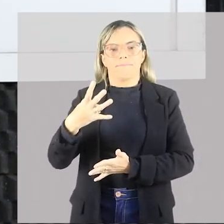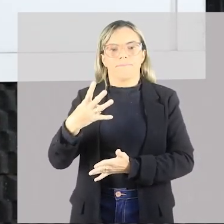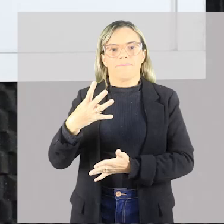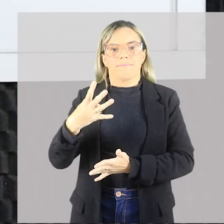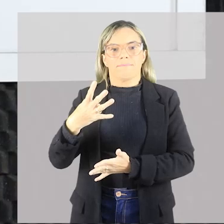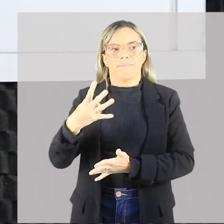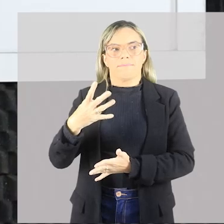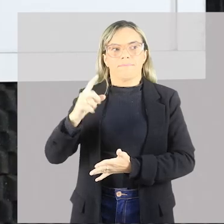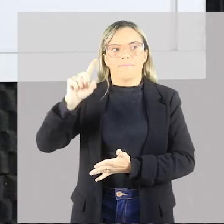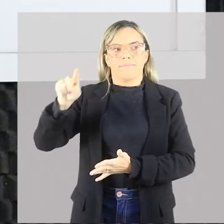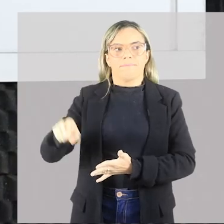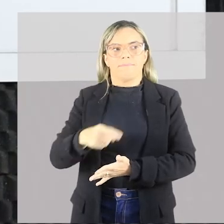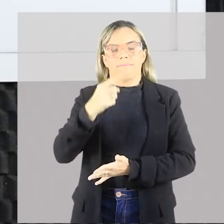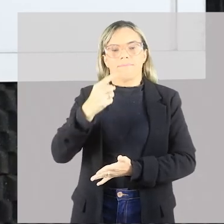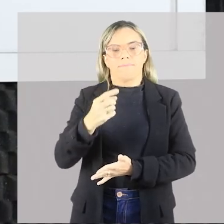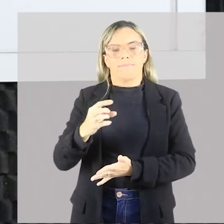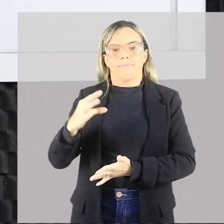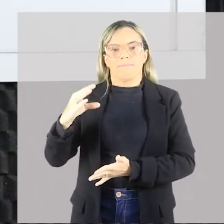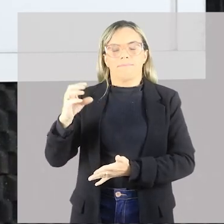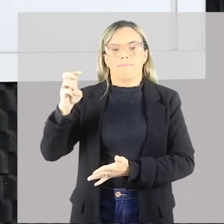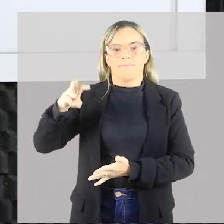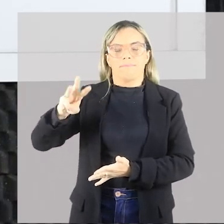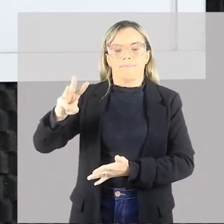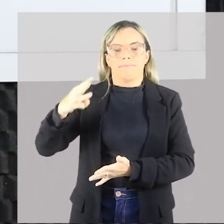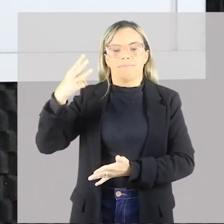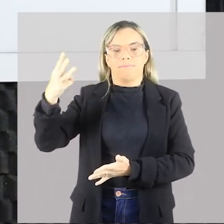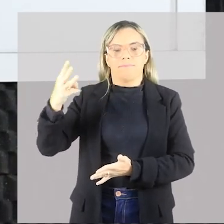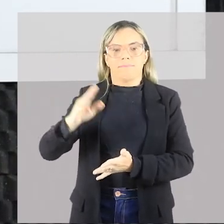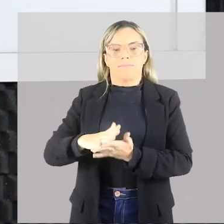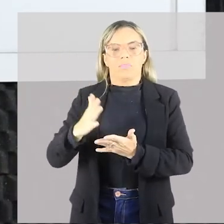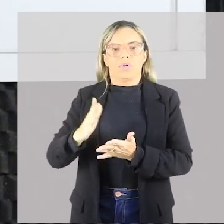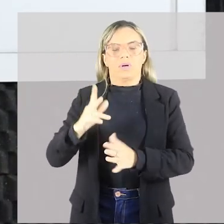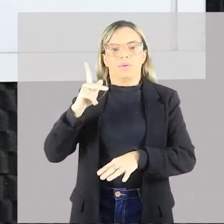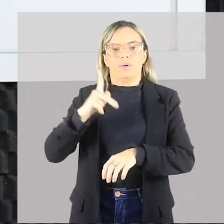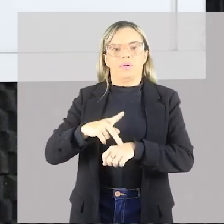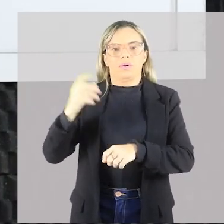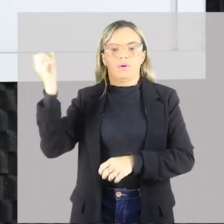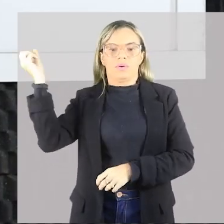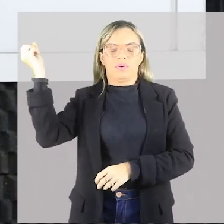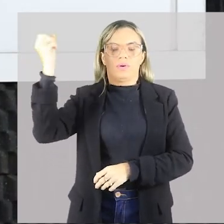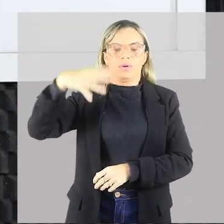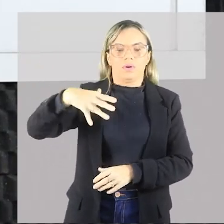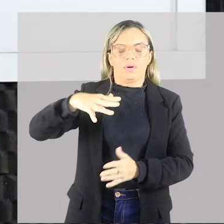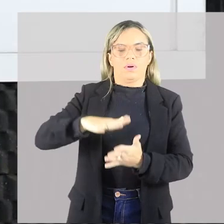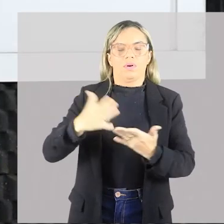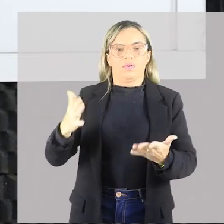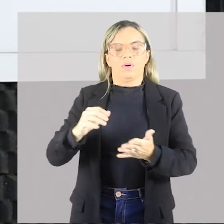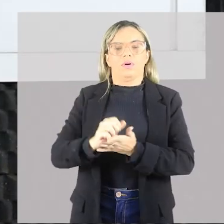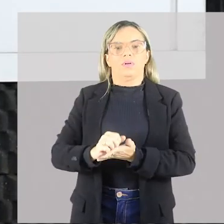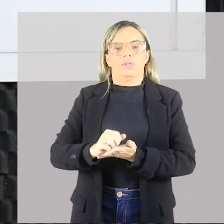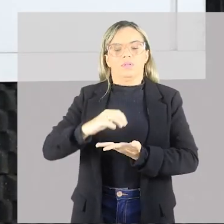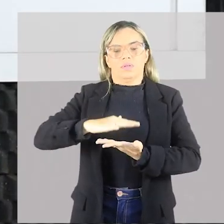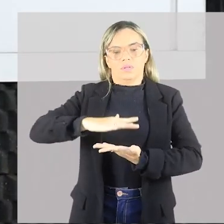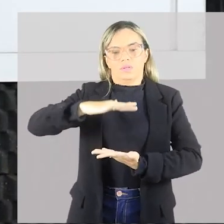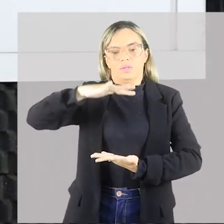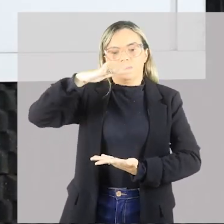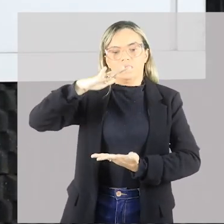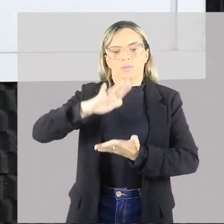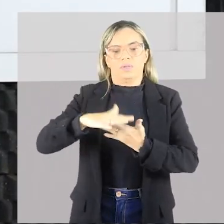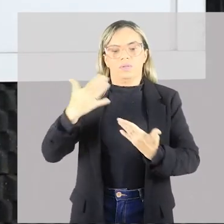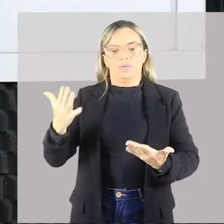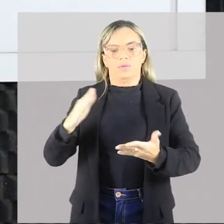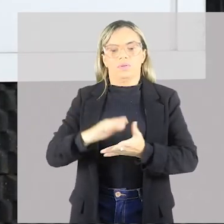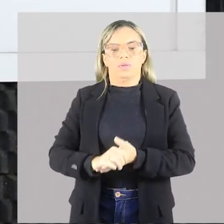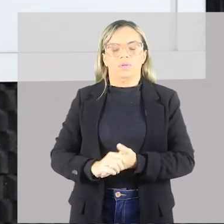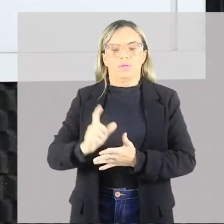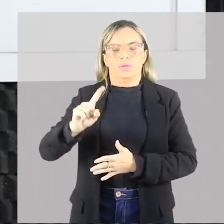cúbicos, como ele vai jogar uma pedra aqui com esse volume, essa pedra vai ocupar o espaço, né, de 2.400.